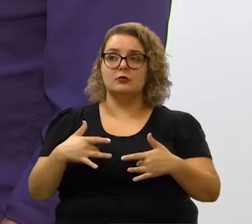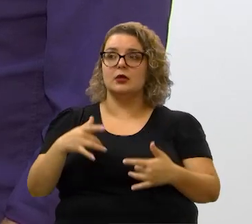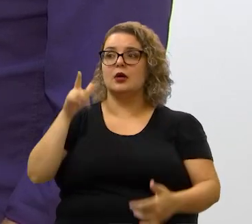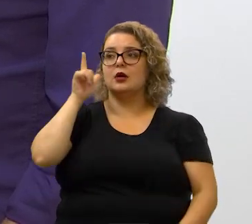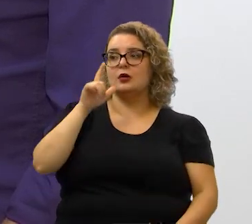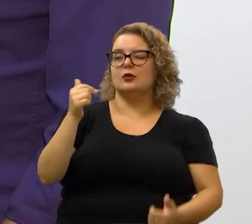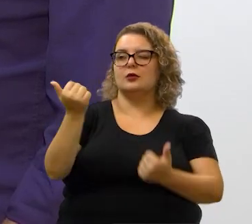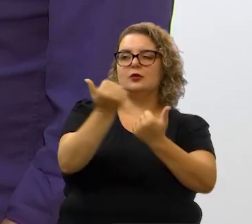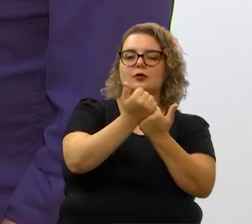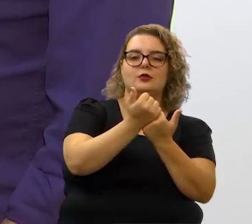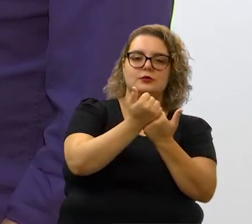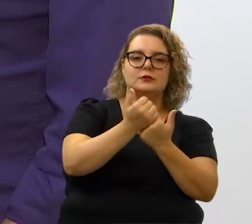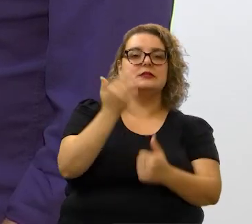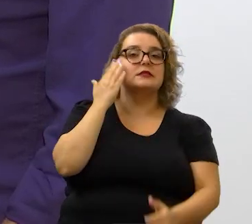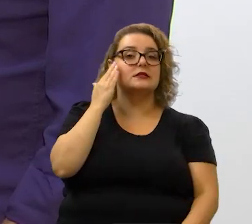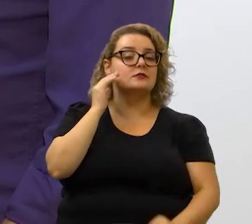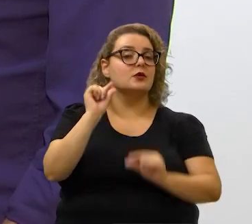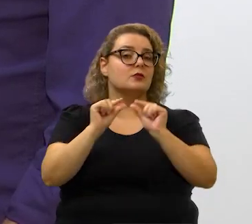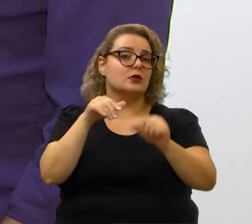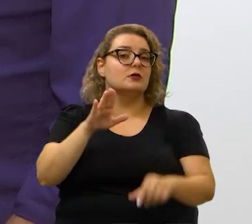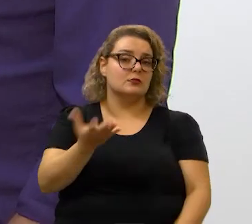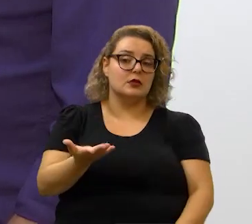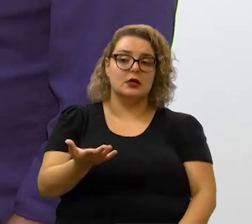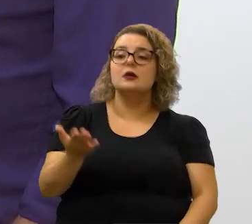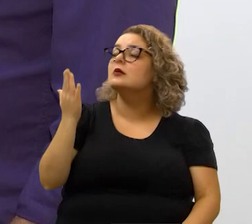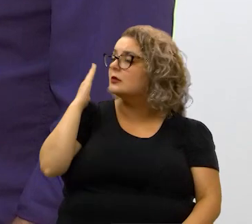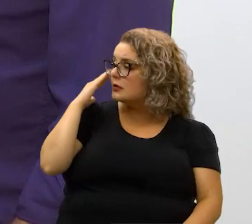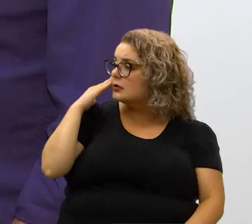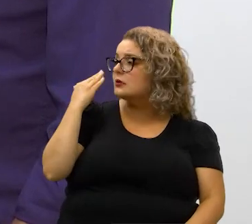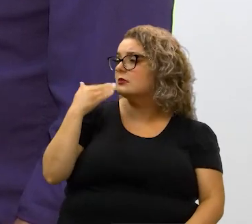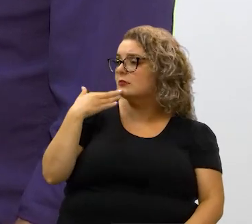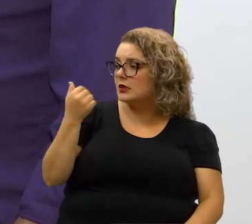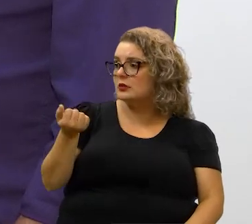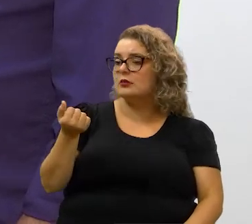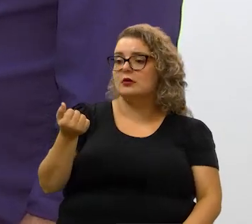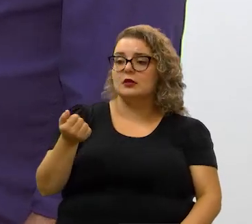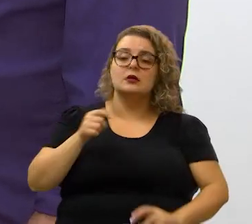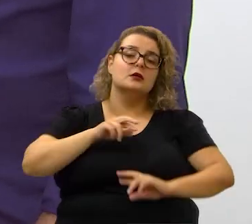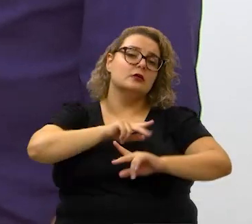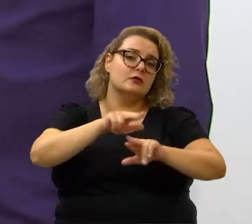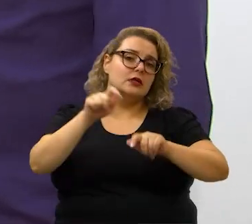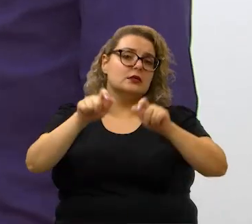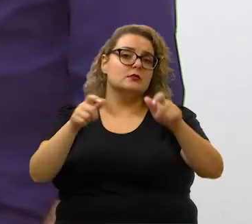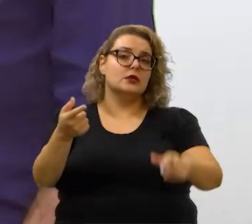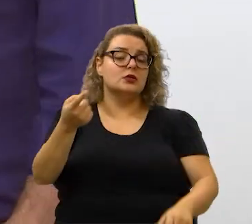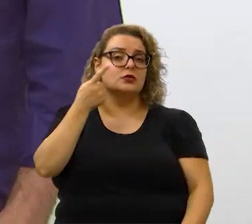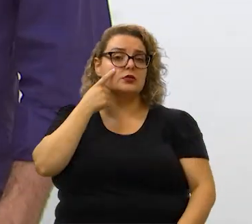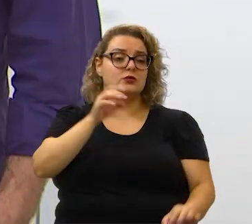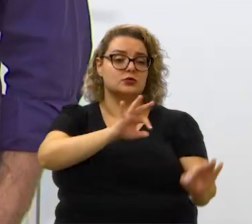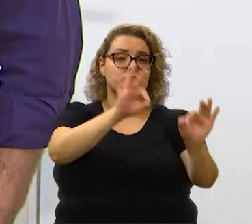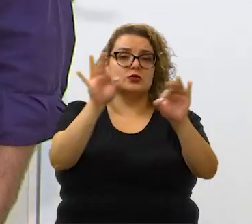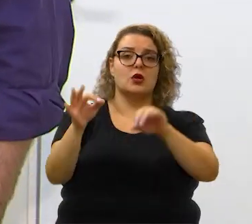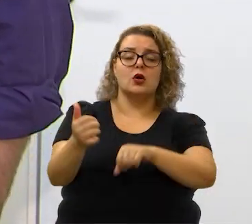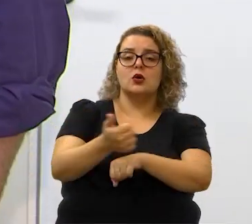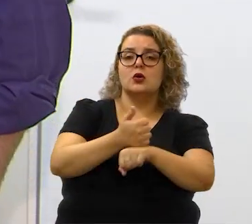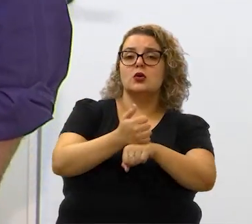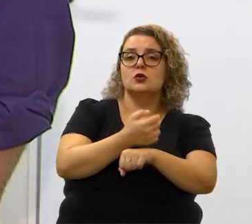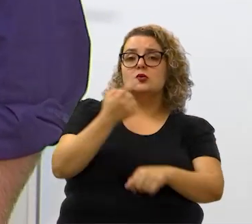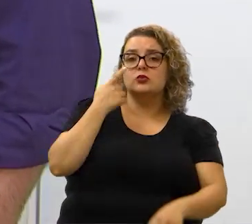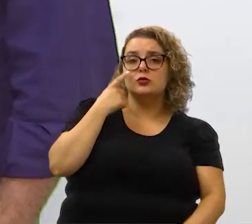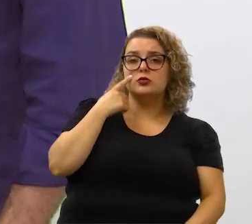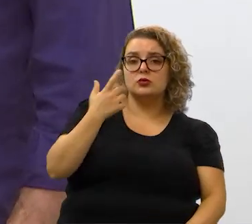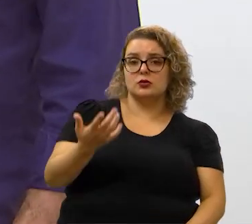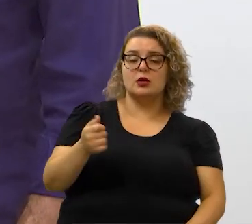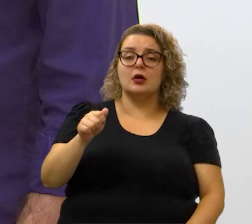ter que você entrar no cargo já sabendo um pouquinho mais do que vai acontecer. Entender direitinho, né? Entender o que vai acontecer. E muita gente certamente está assistindo ao quadro Se